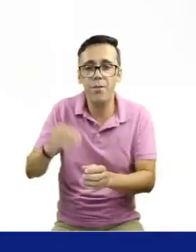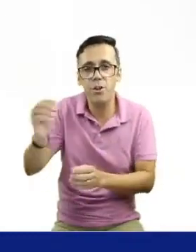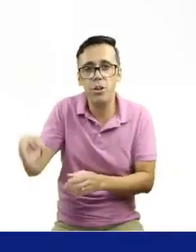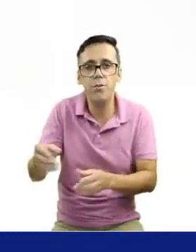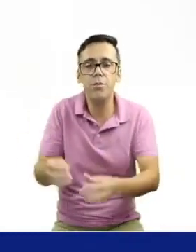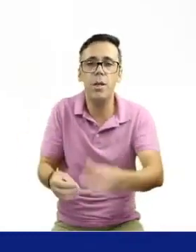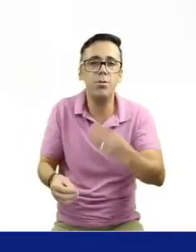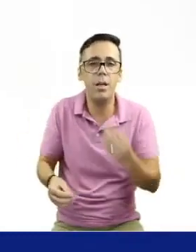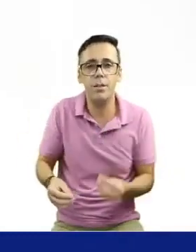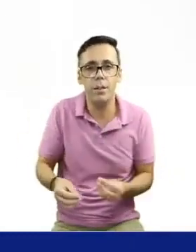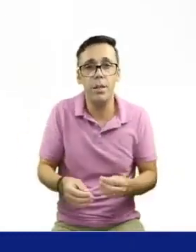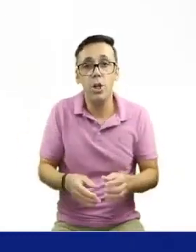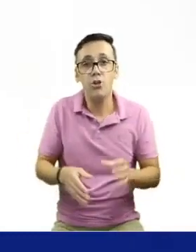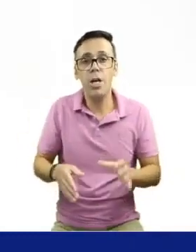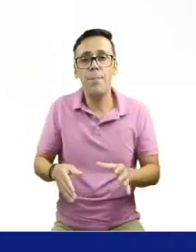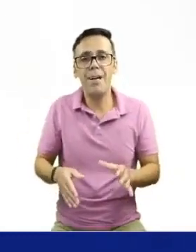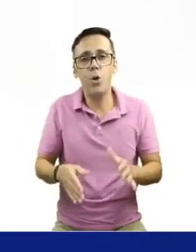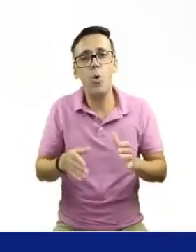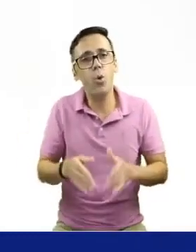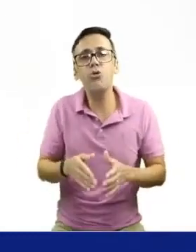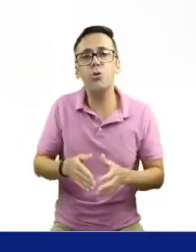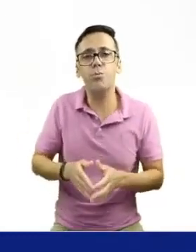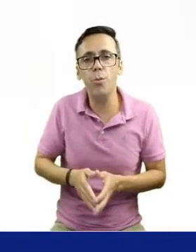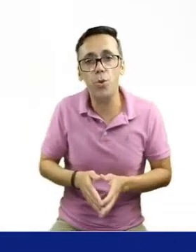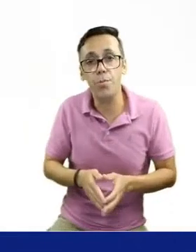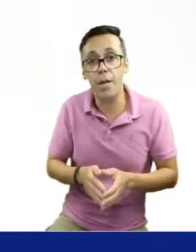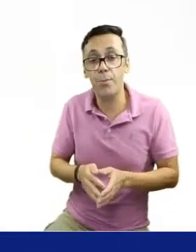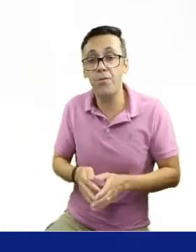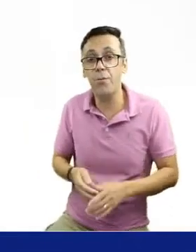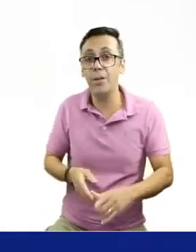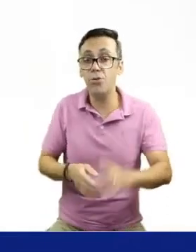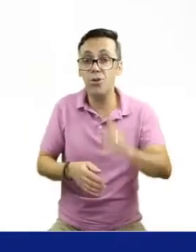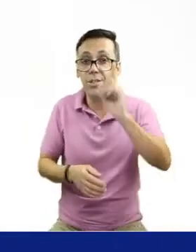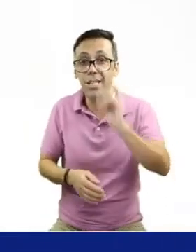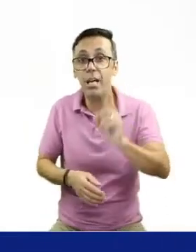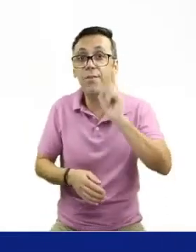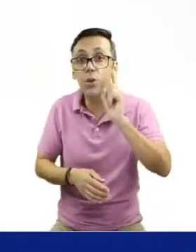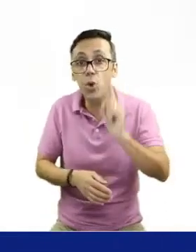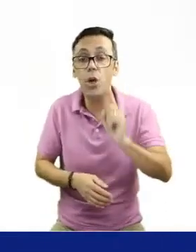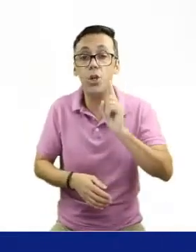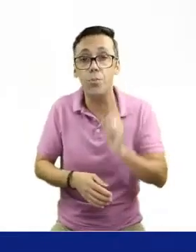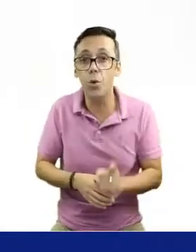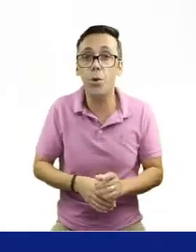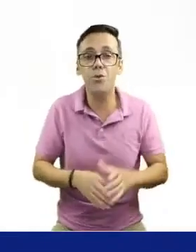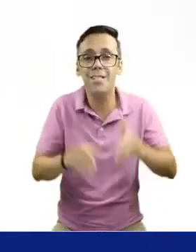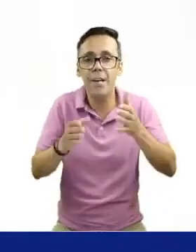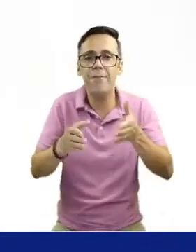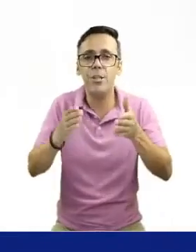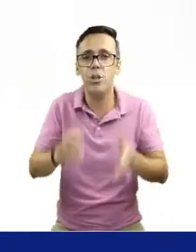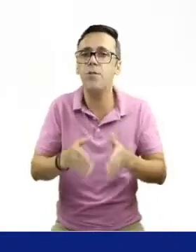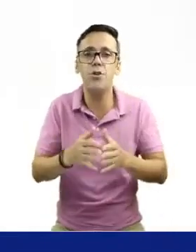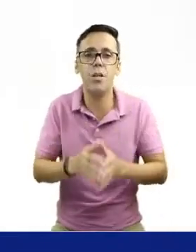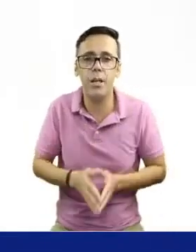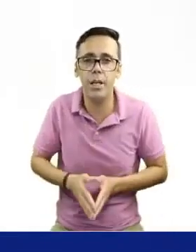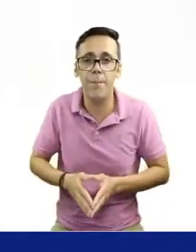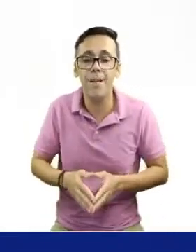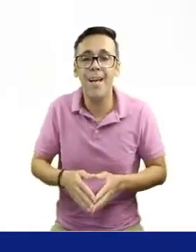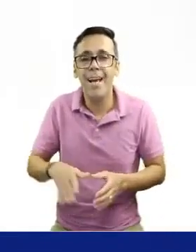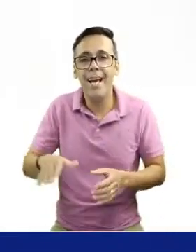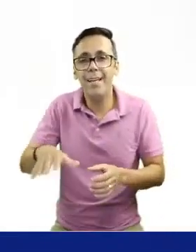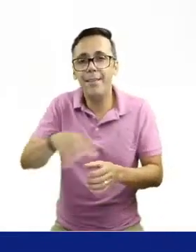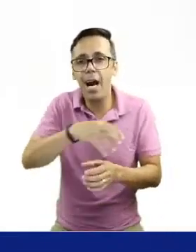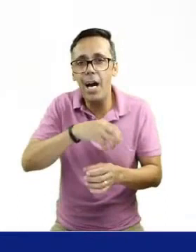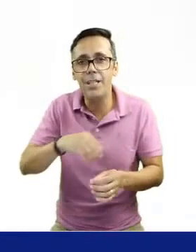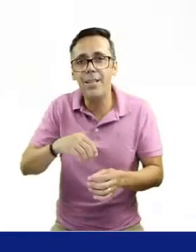tempo profissional efetivo ao tempo um toque para concursos públicos para provimento de servidores públicos efetivos de